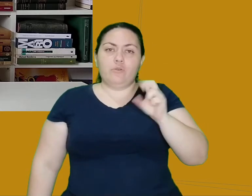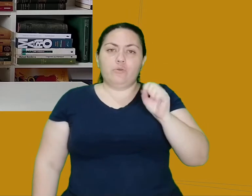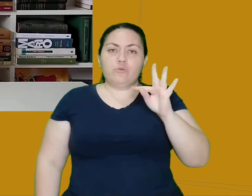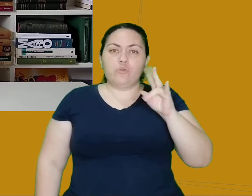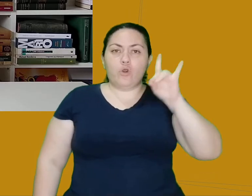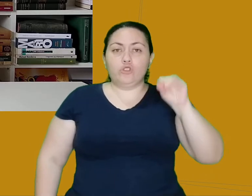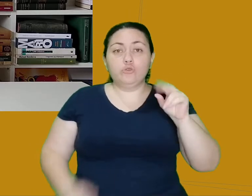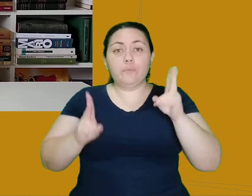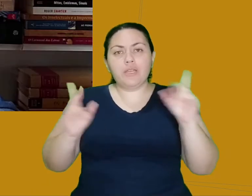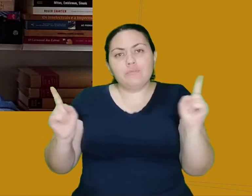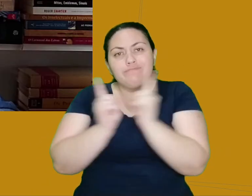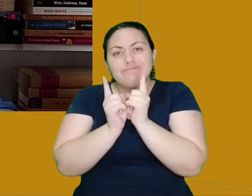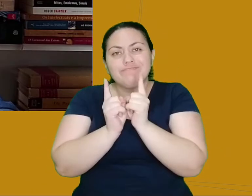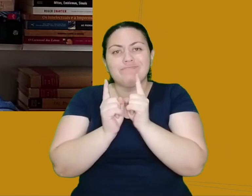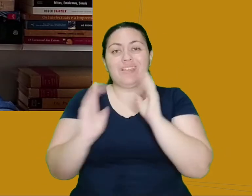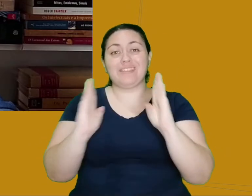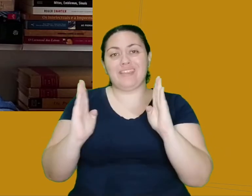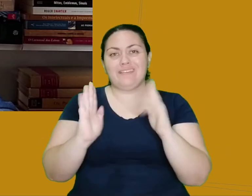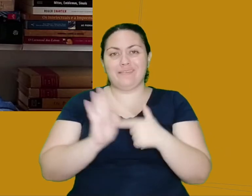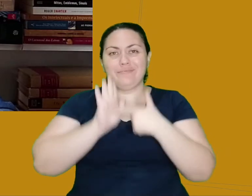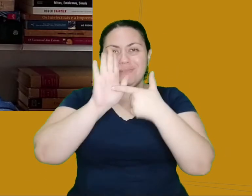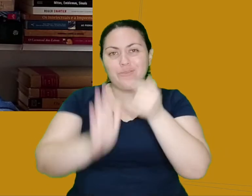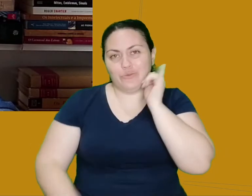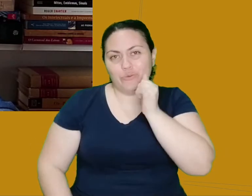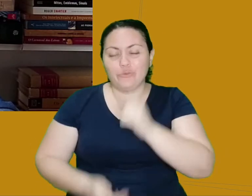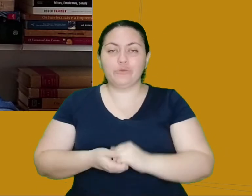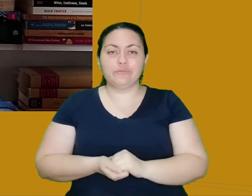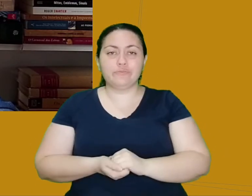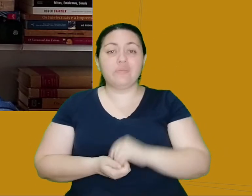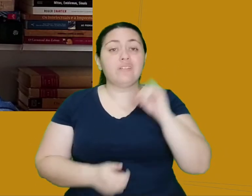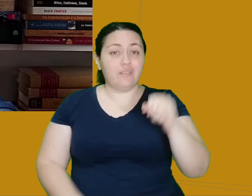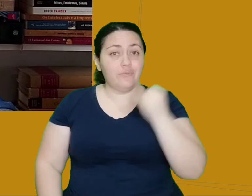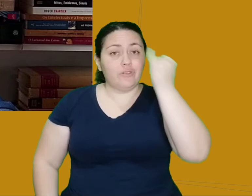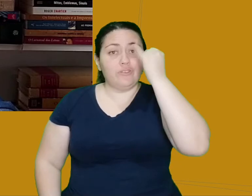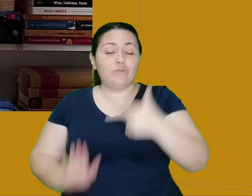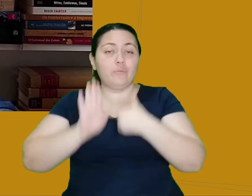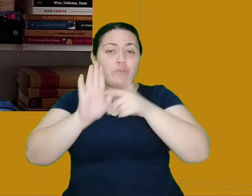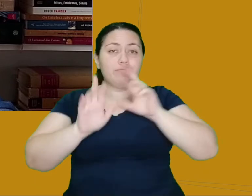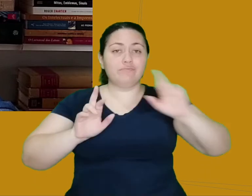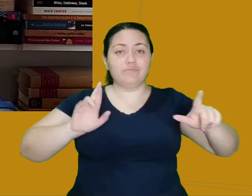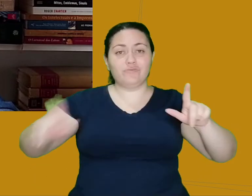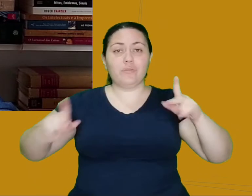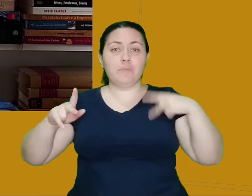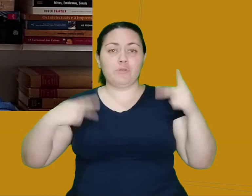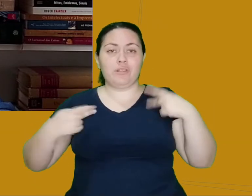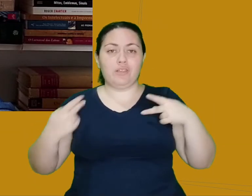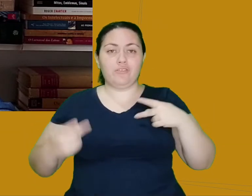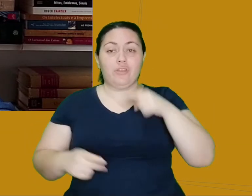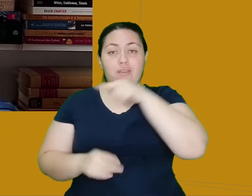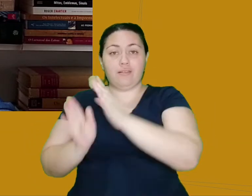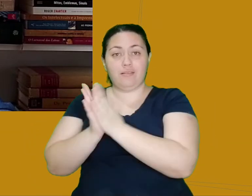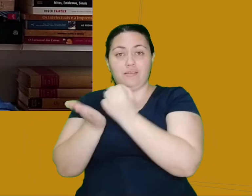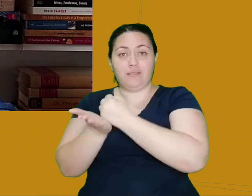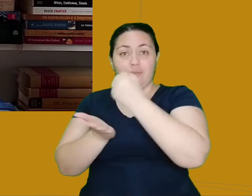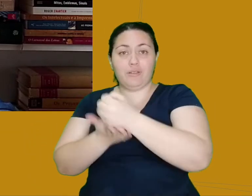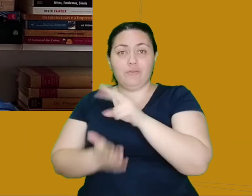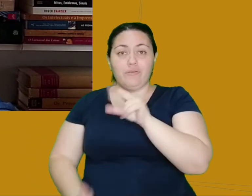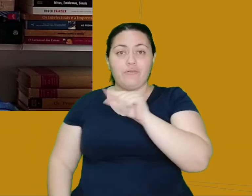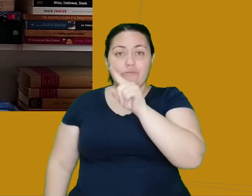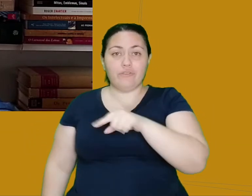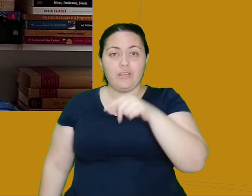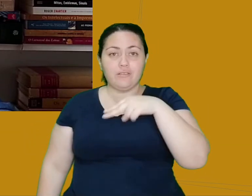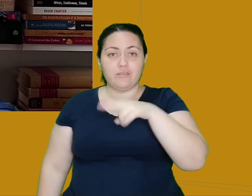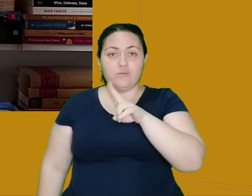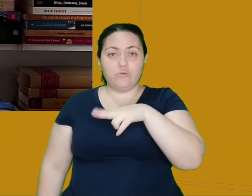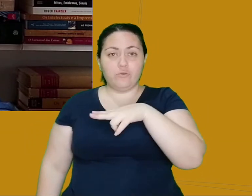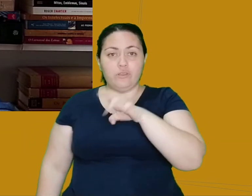desse episódio singular. É importante salientar novamente o contraste entre os dois personagens. O tabelião Vaz Nunes é